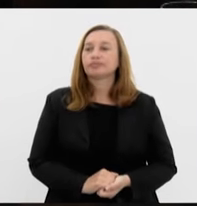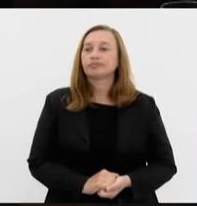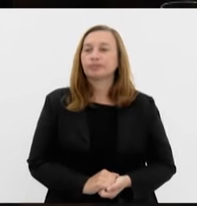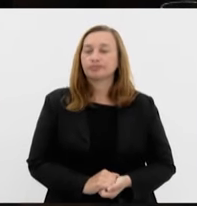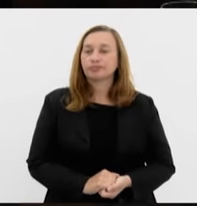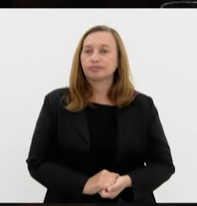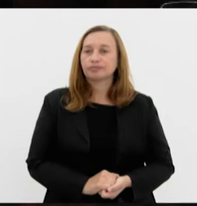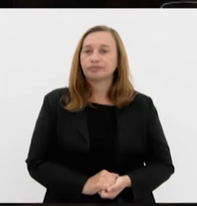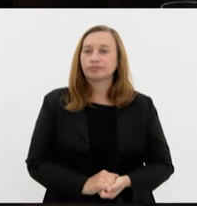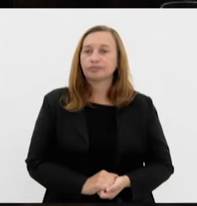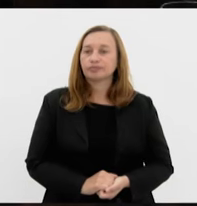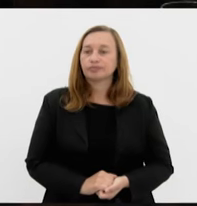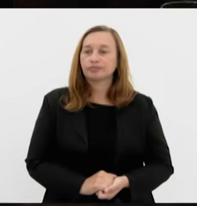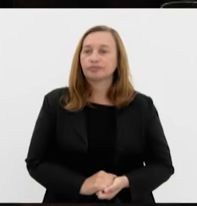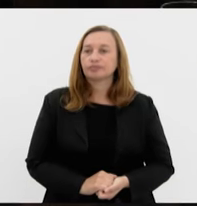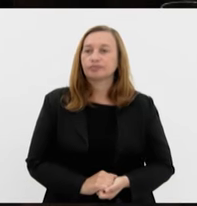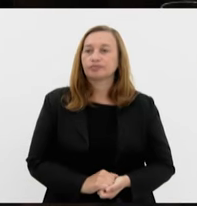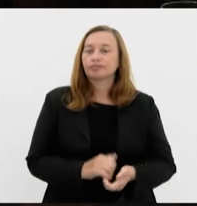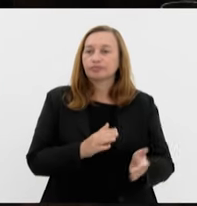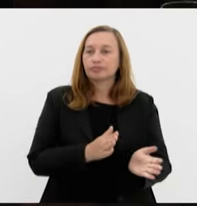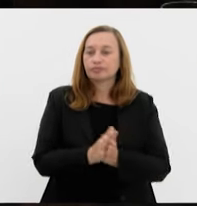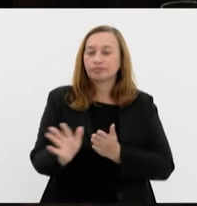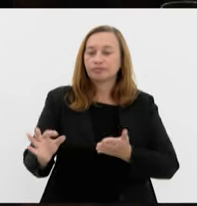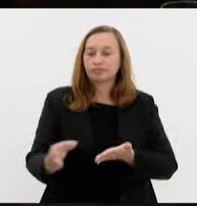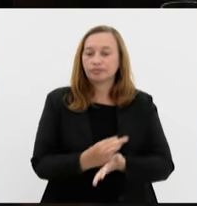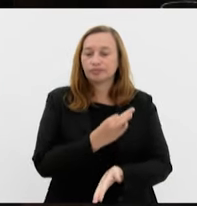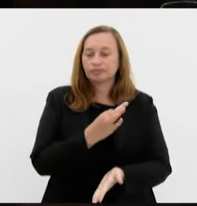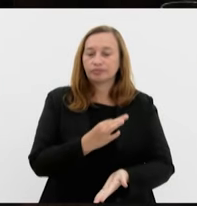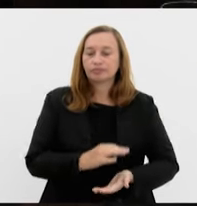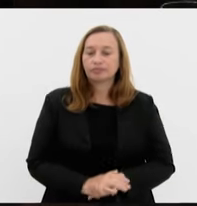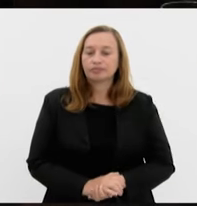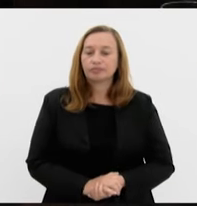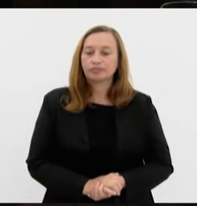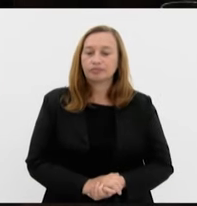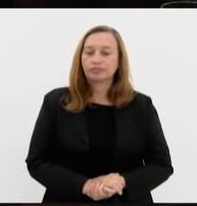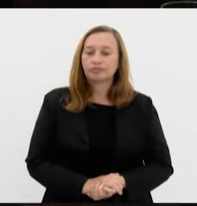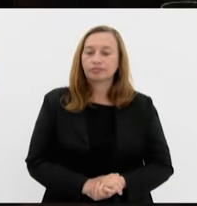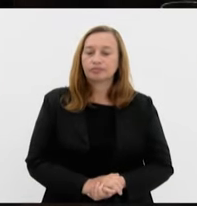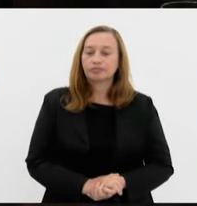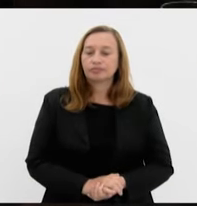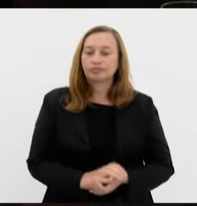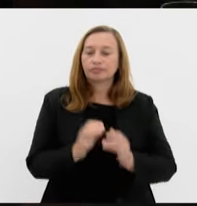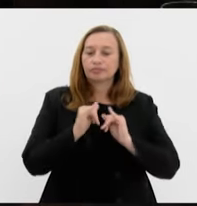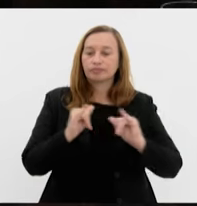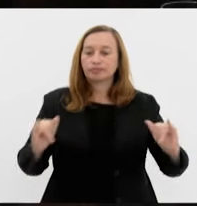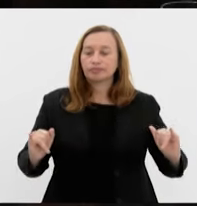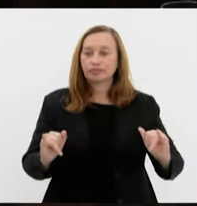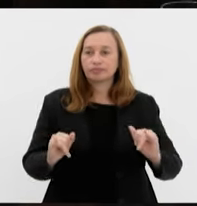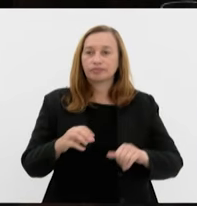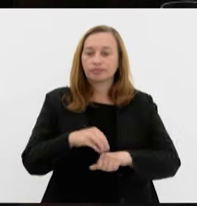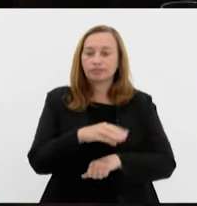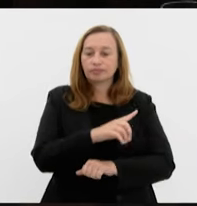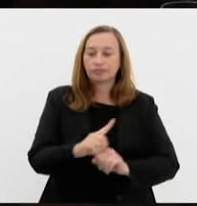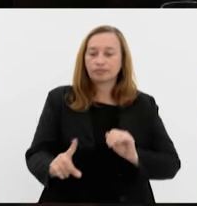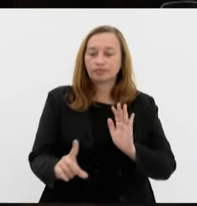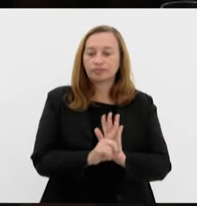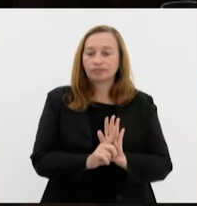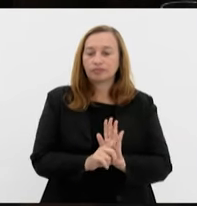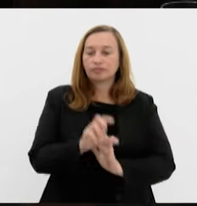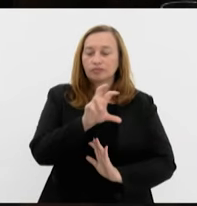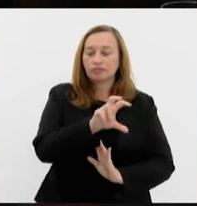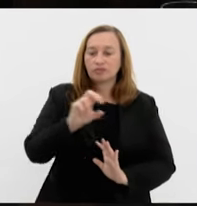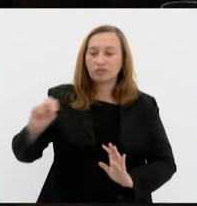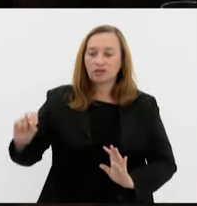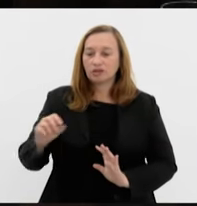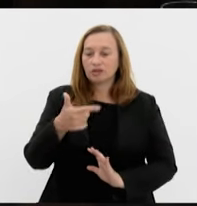estão vai a promulgação eh anuncio indicação Legislativa número